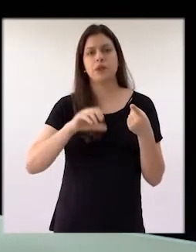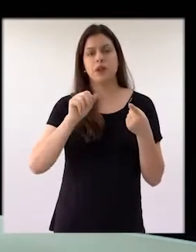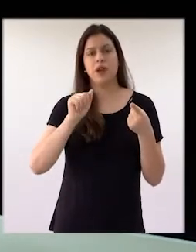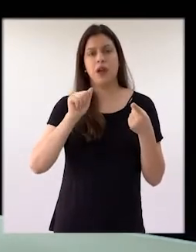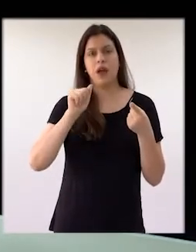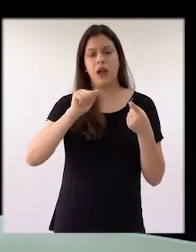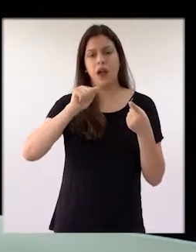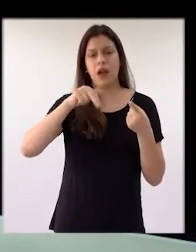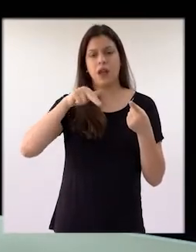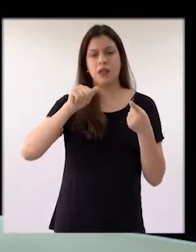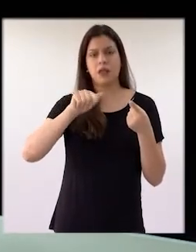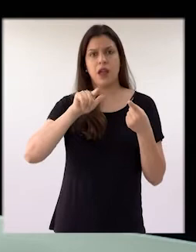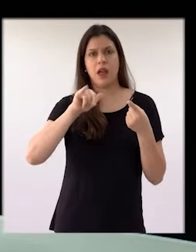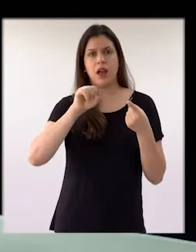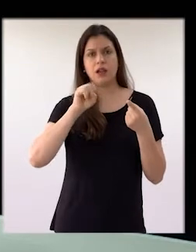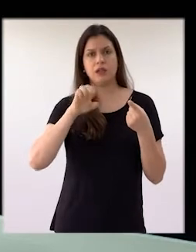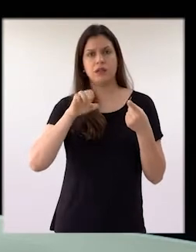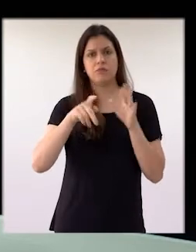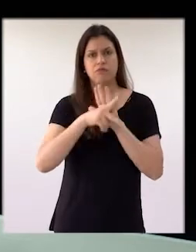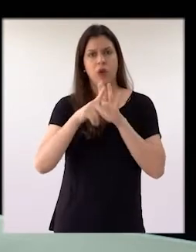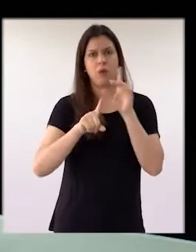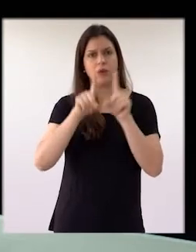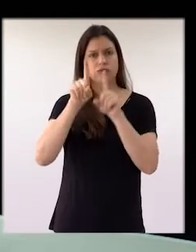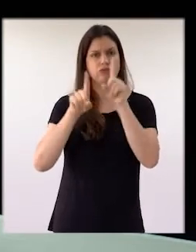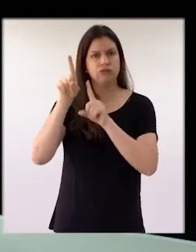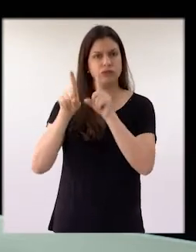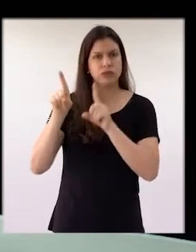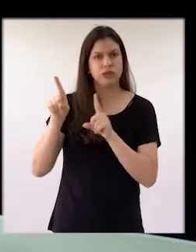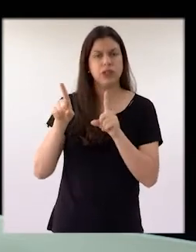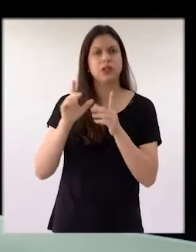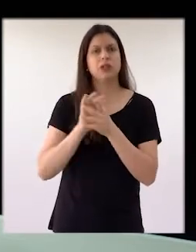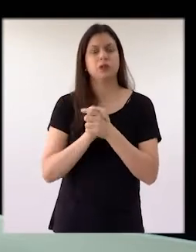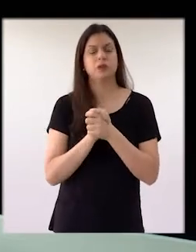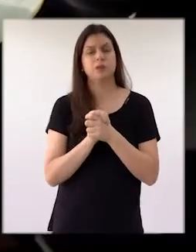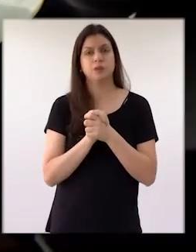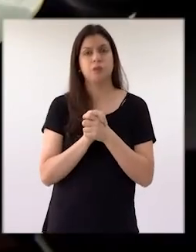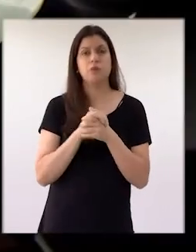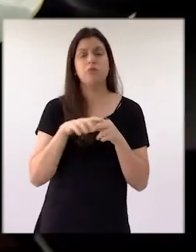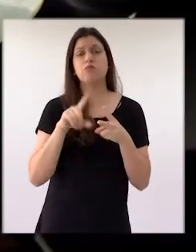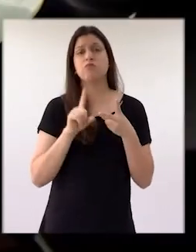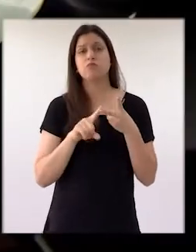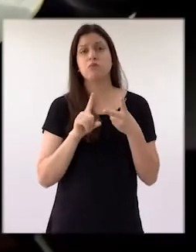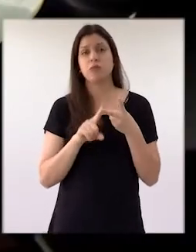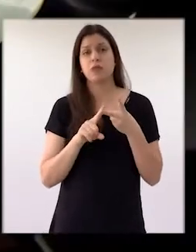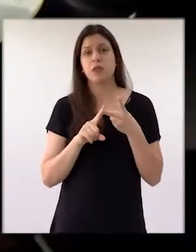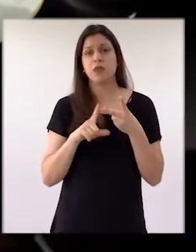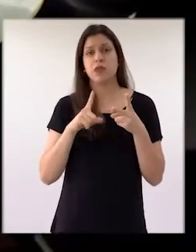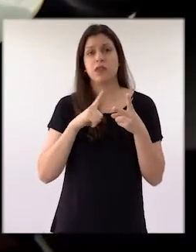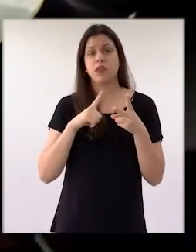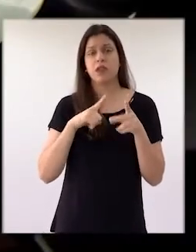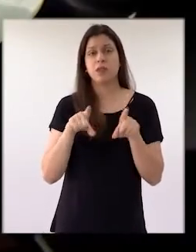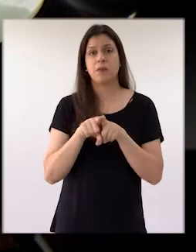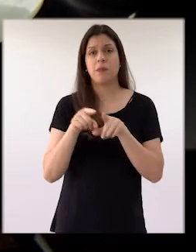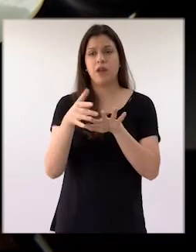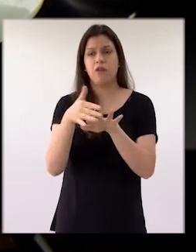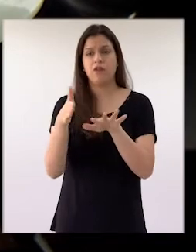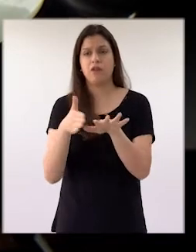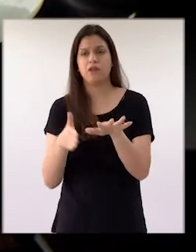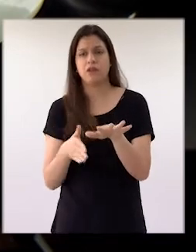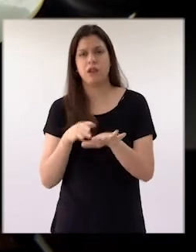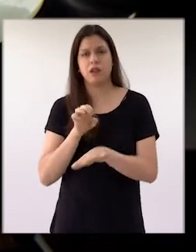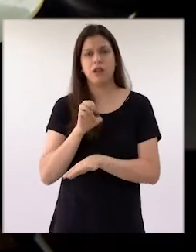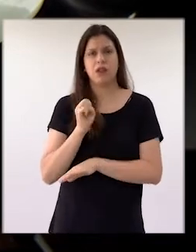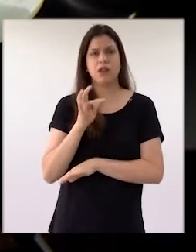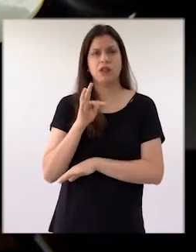em português, ele fica como análise envoltória de dados, que é vem da sigla em inglês DEA, e o